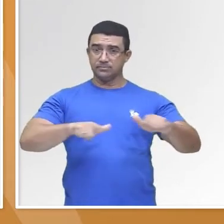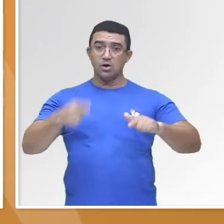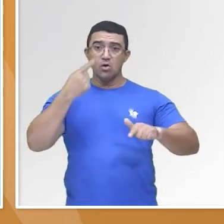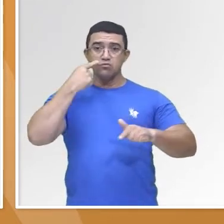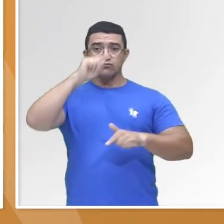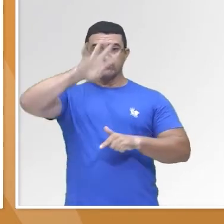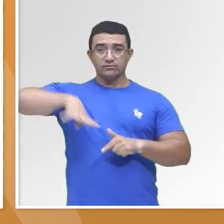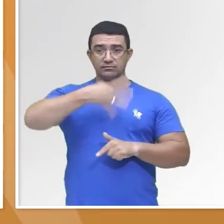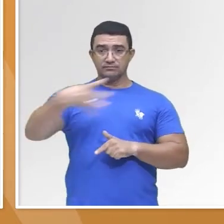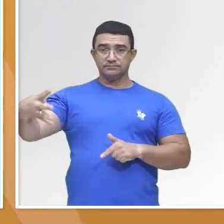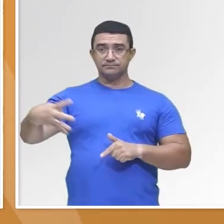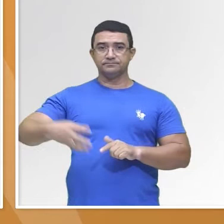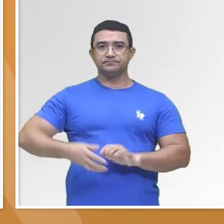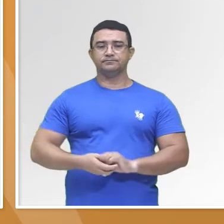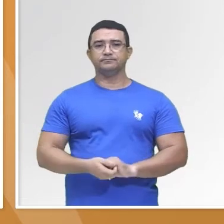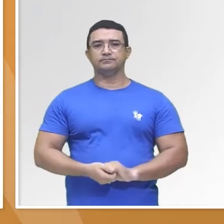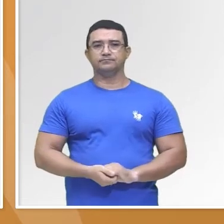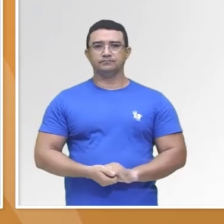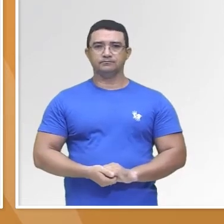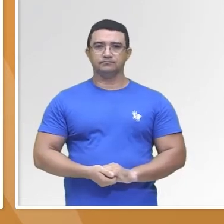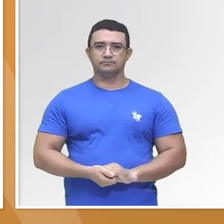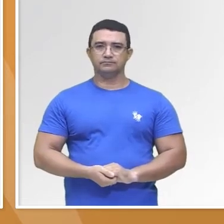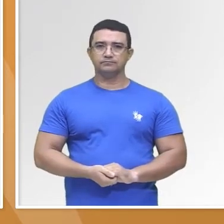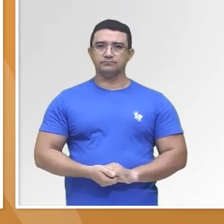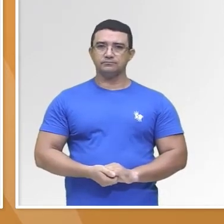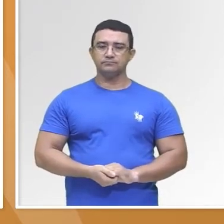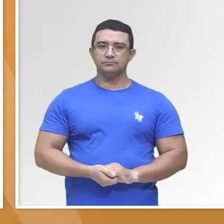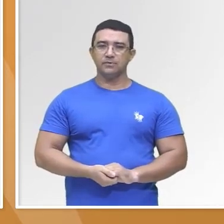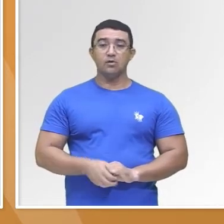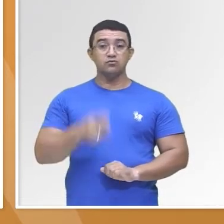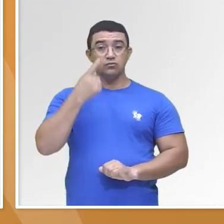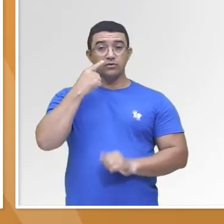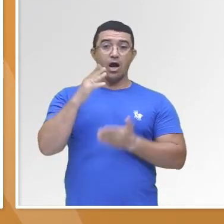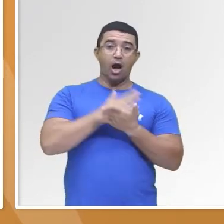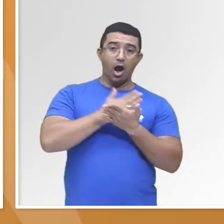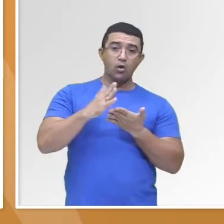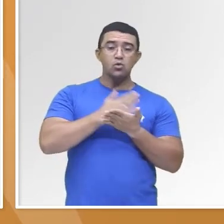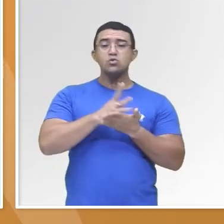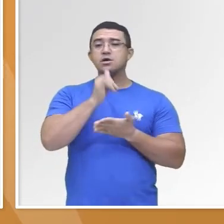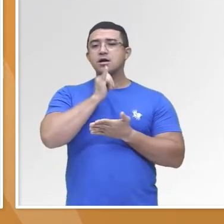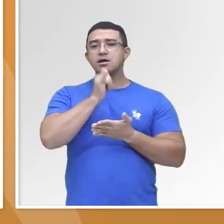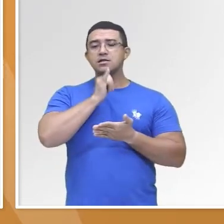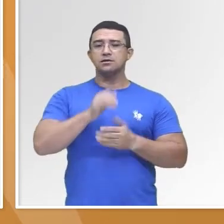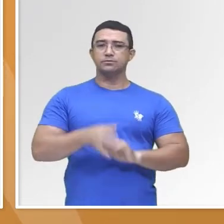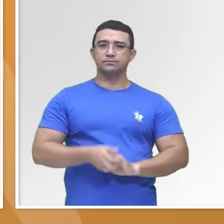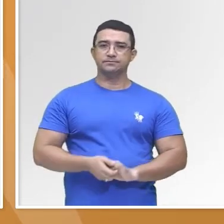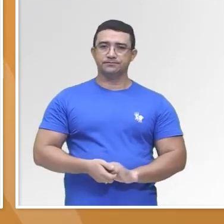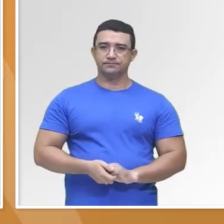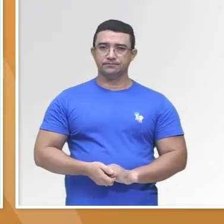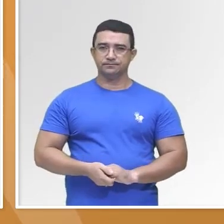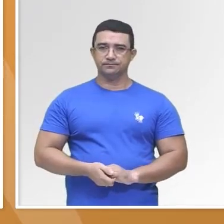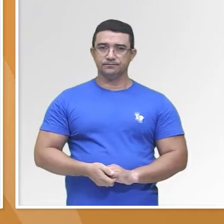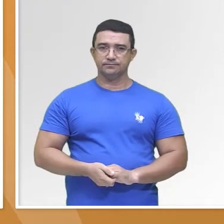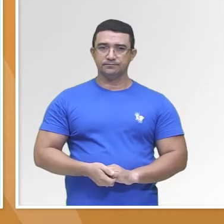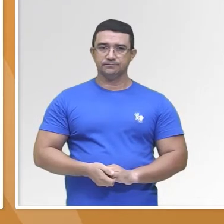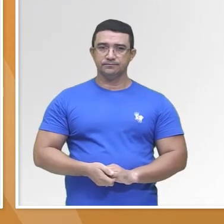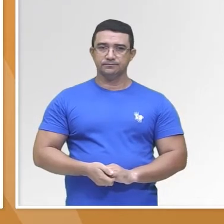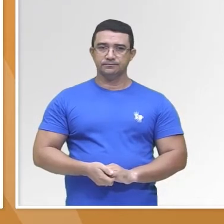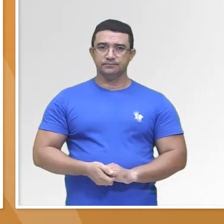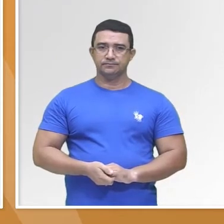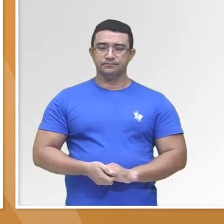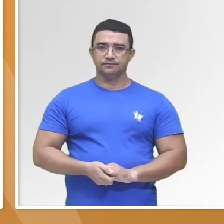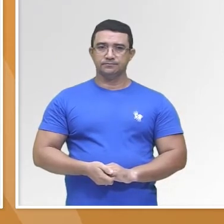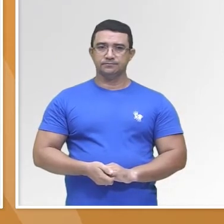melhor. Nessa tabela, nós vamos pegar aqui alguns exemplos, tá? Para vocês compreenderem,